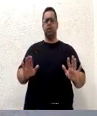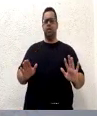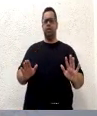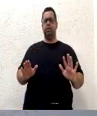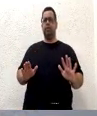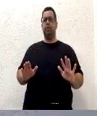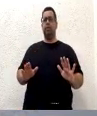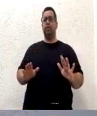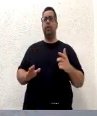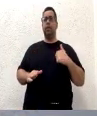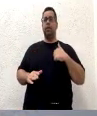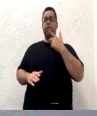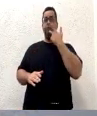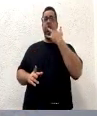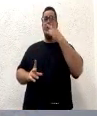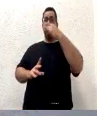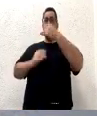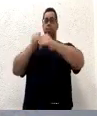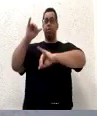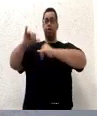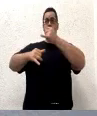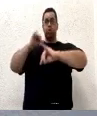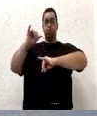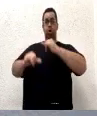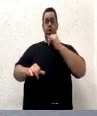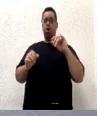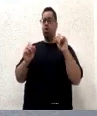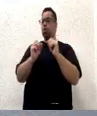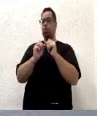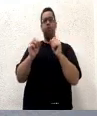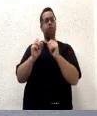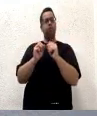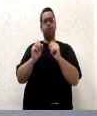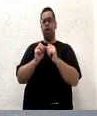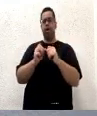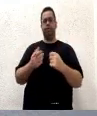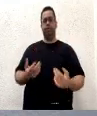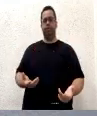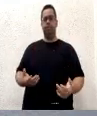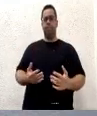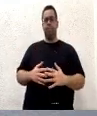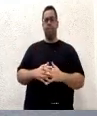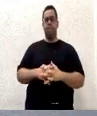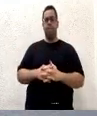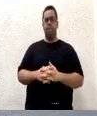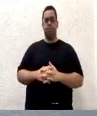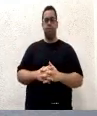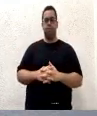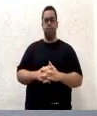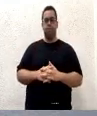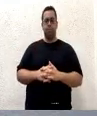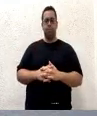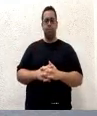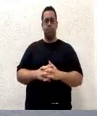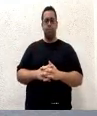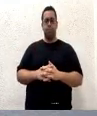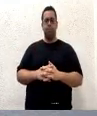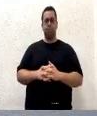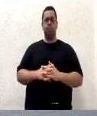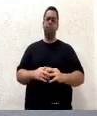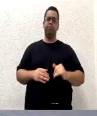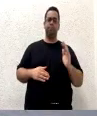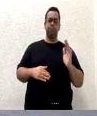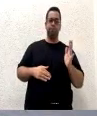laboratório não tem como produzir mais por questão de insumos. Né? E, então, foi falado mesmo,